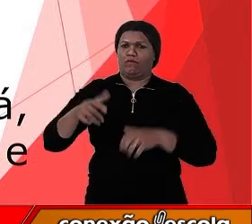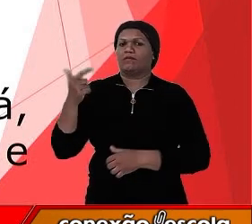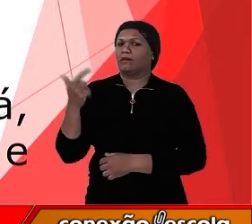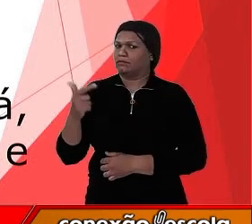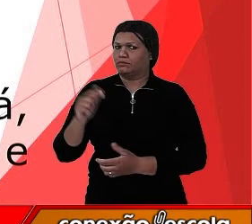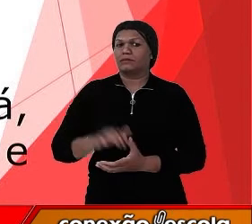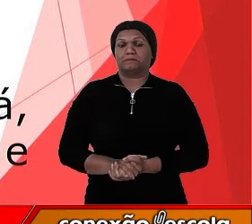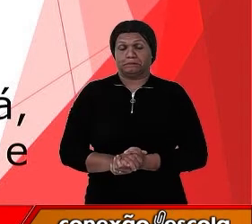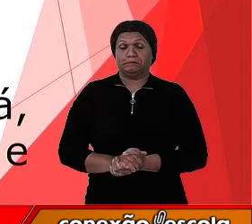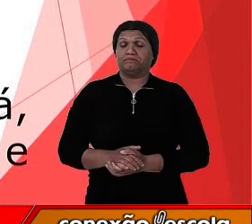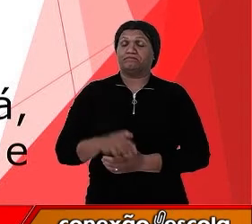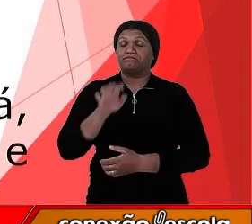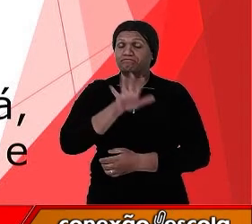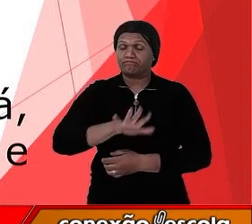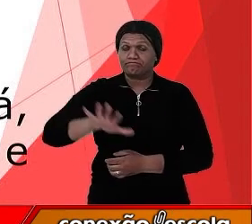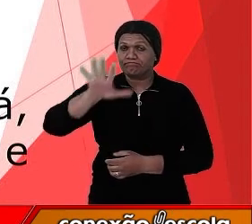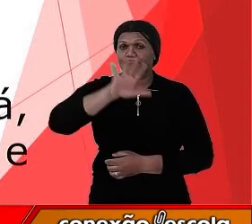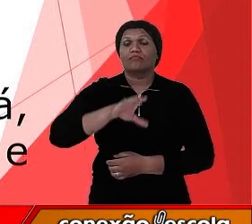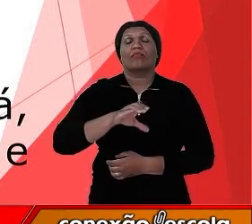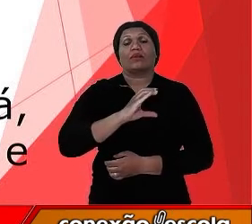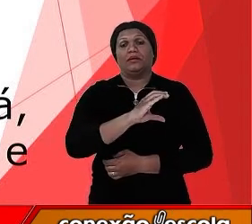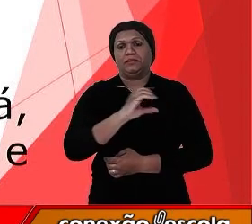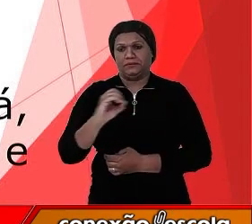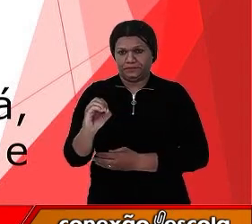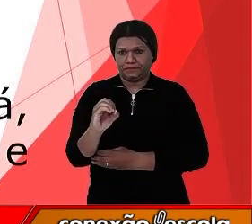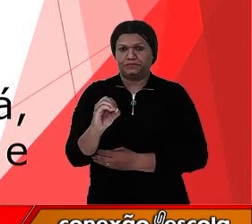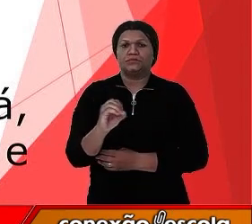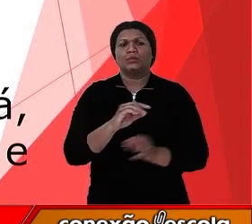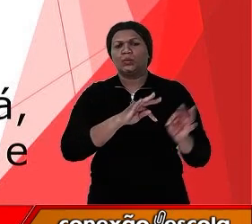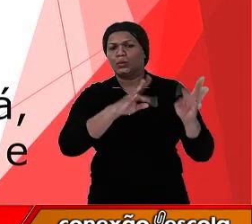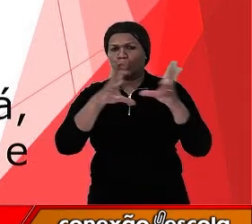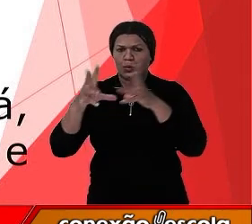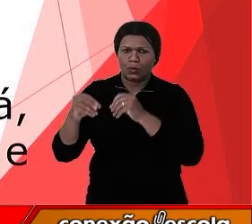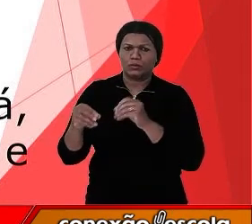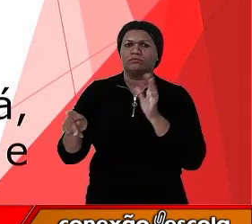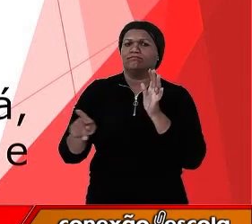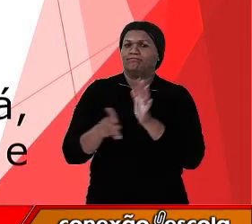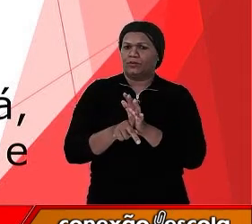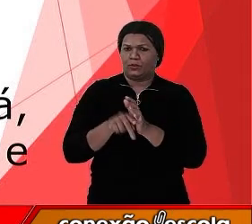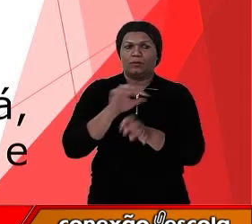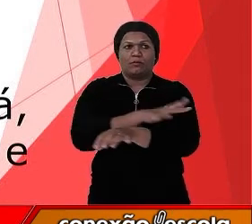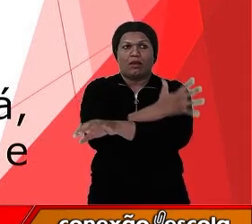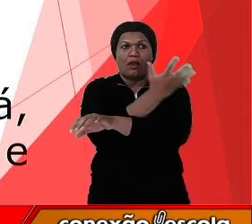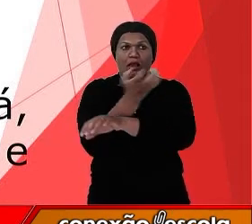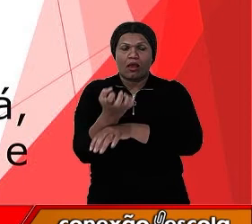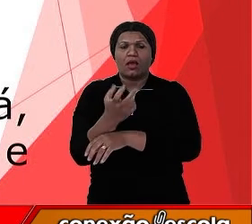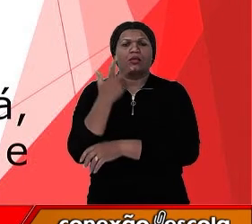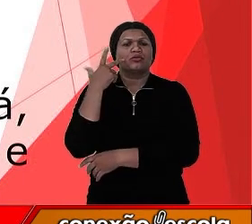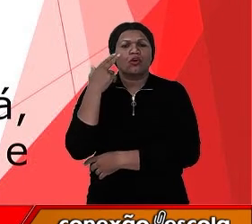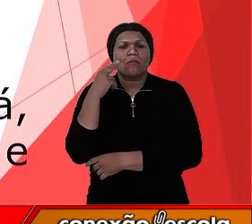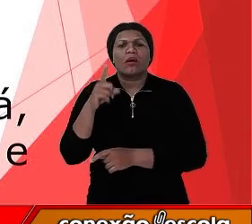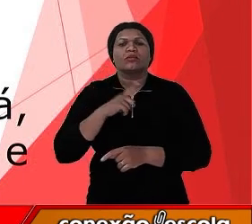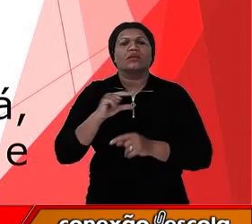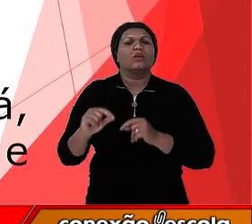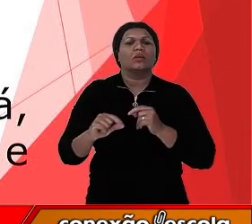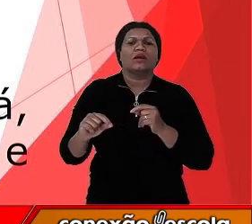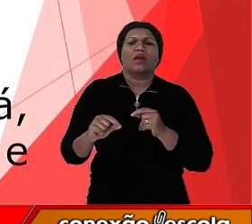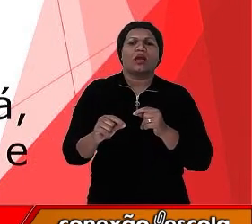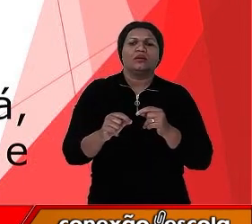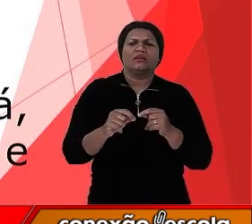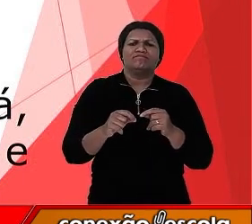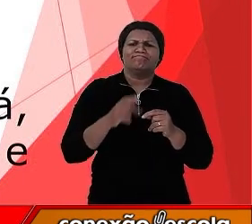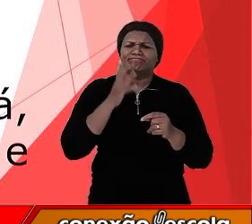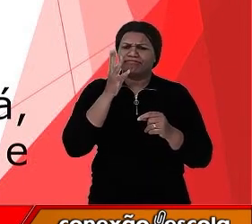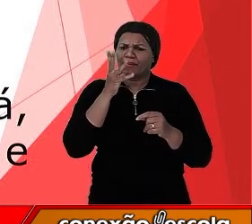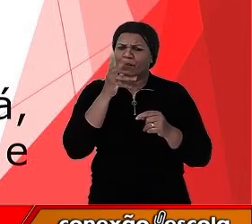região centro-oeste e em todas as regiões tomadas aí pelos errado é comum nós temos longos períodos de